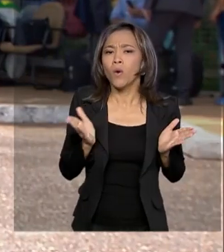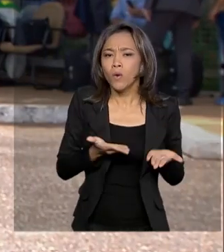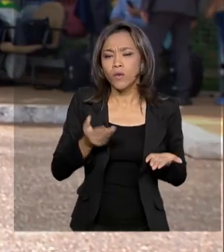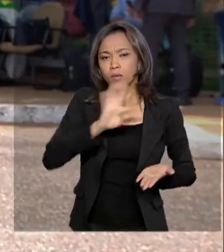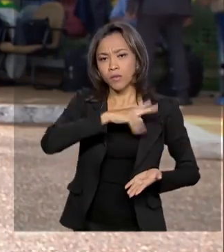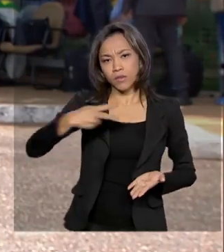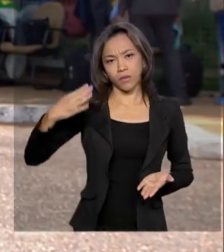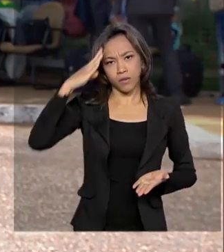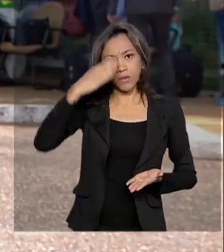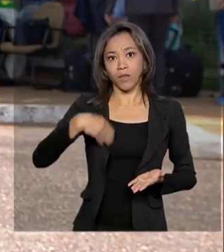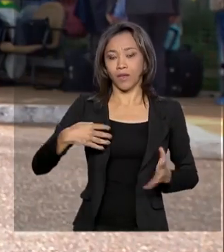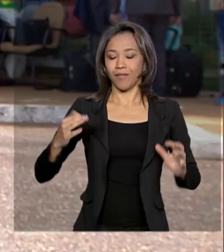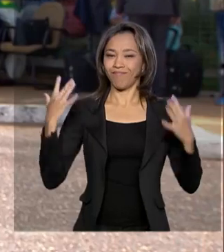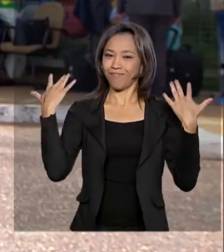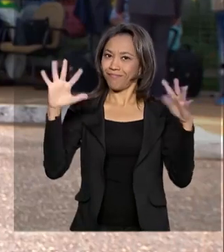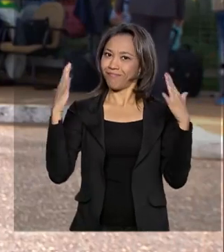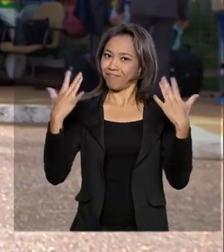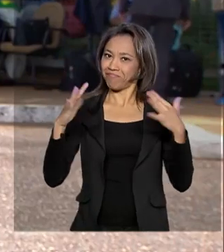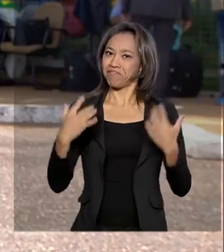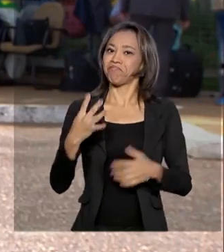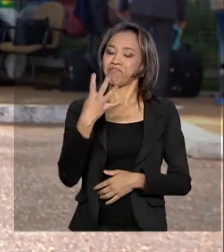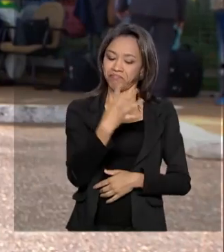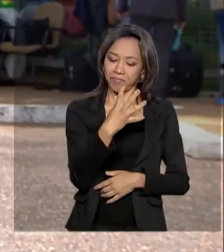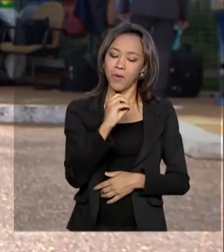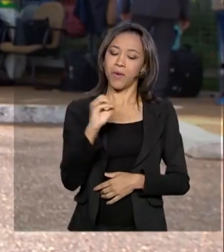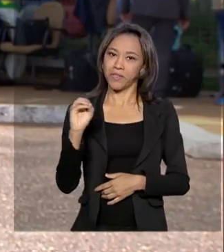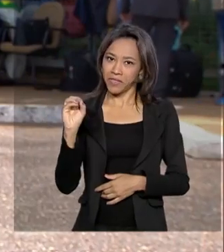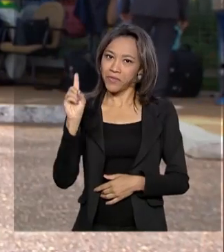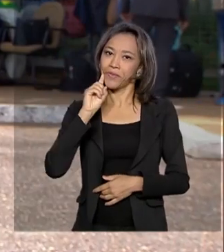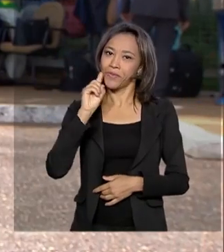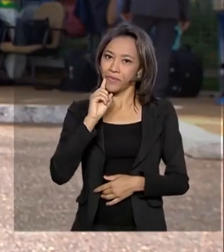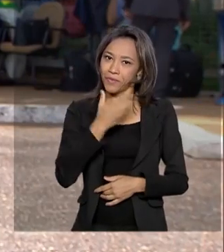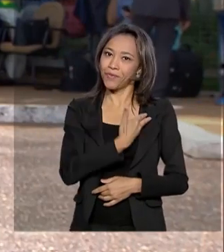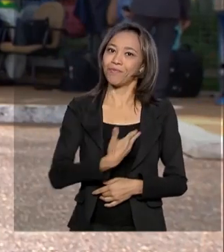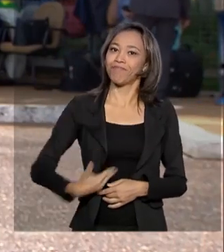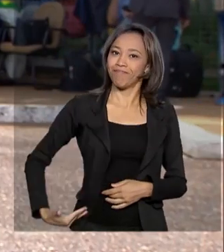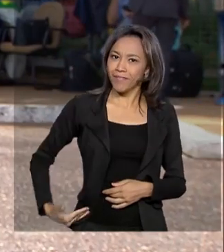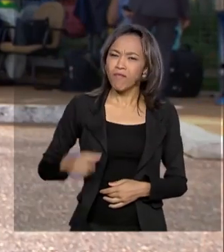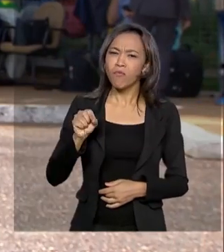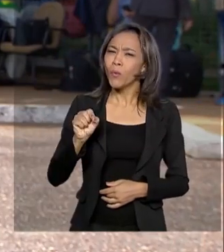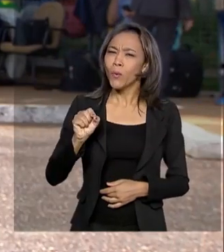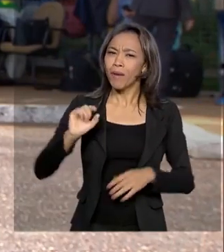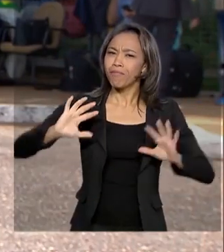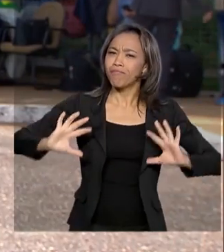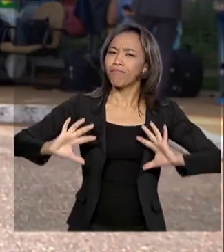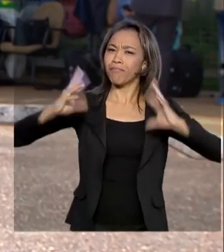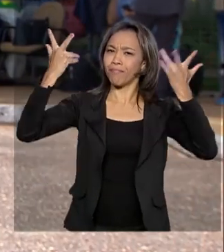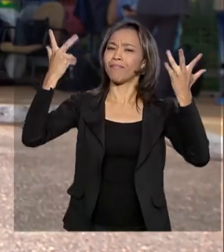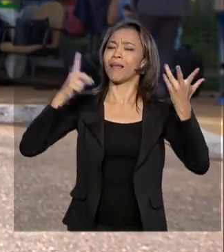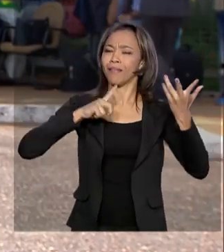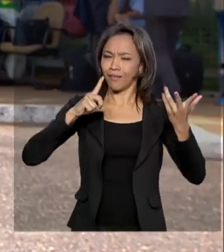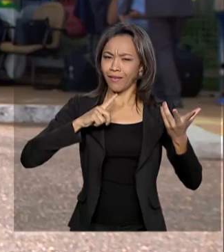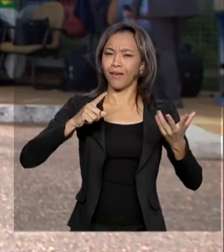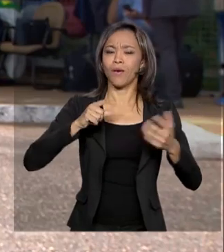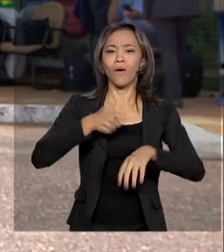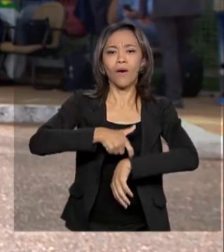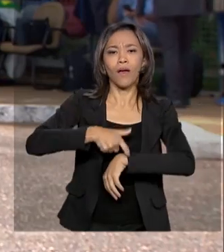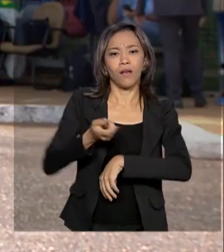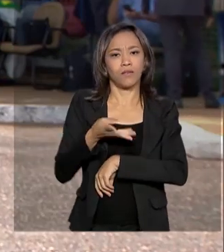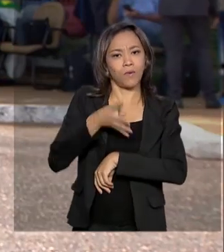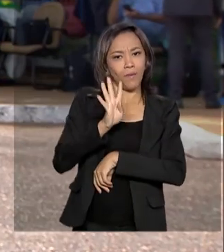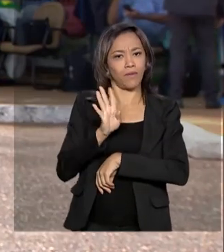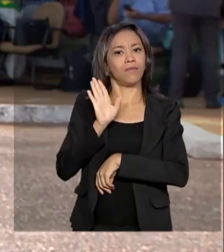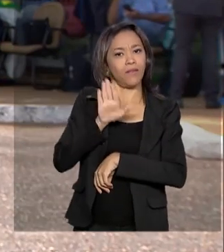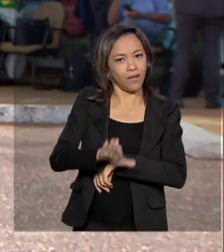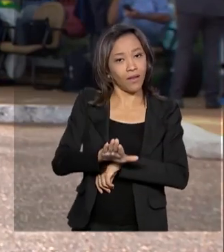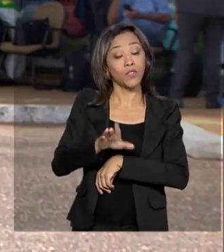comemora 400 dias de governo para marcar essa data vai ter uma cerimônia no palácio do planalto as quatro